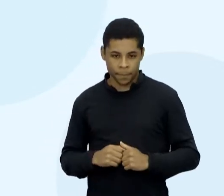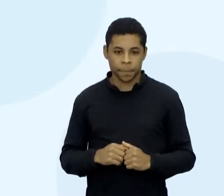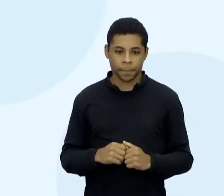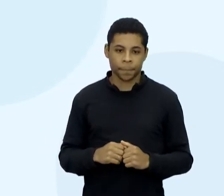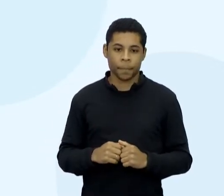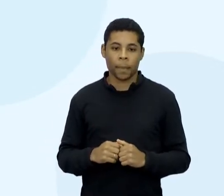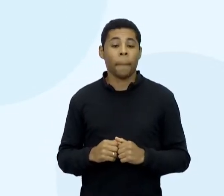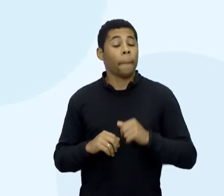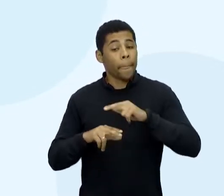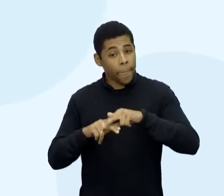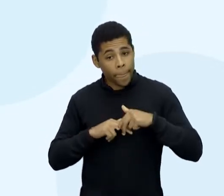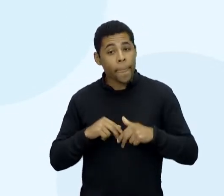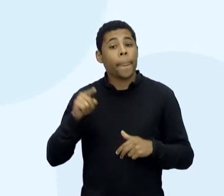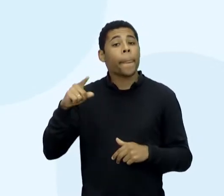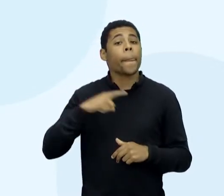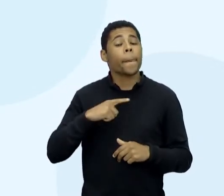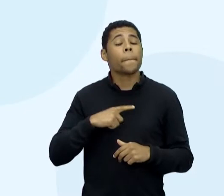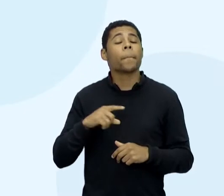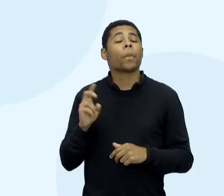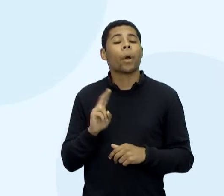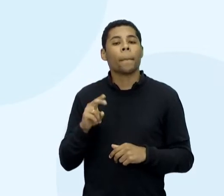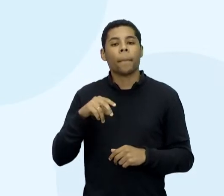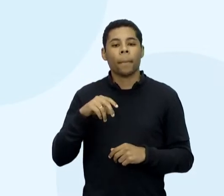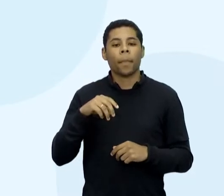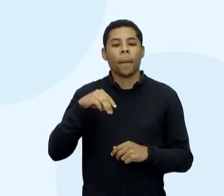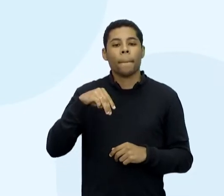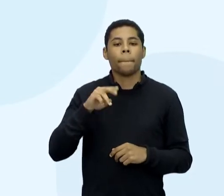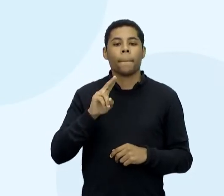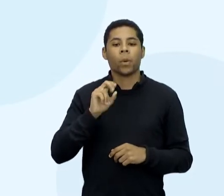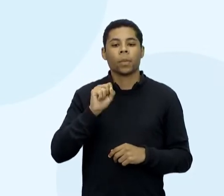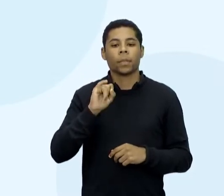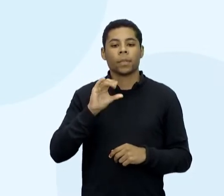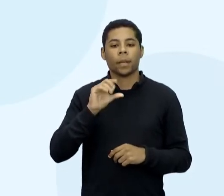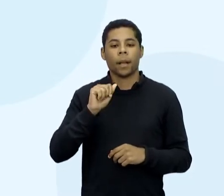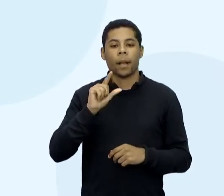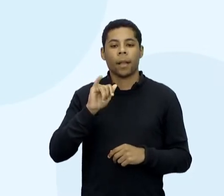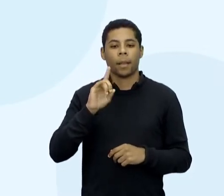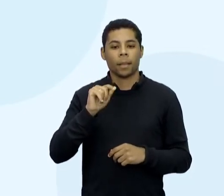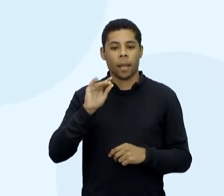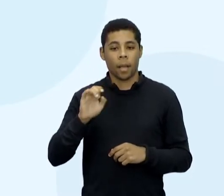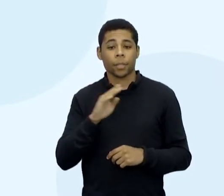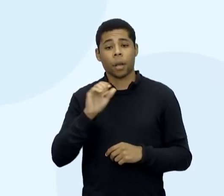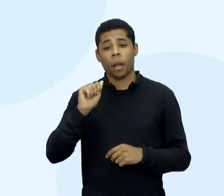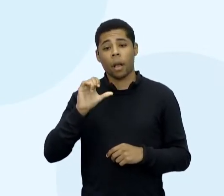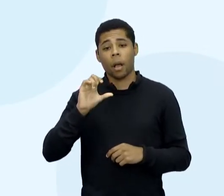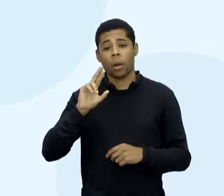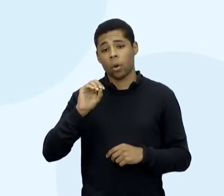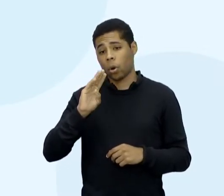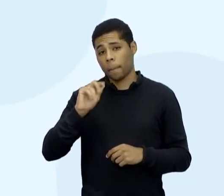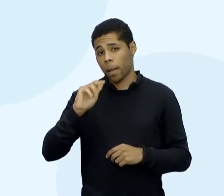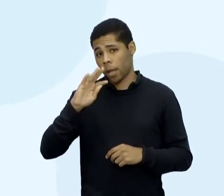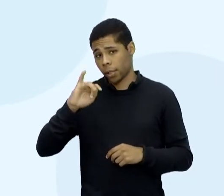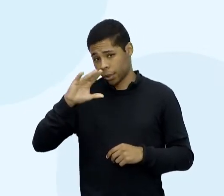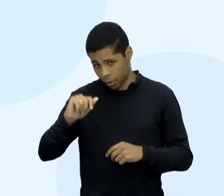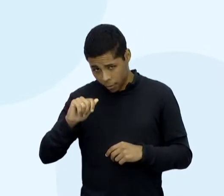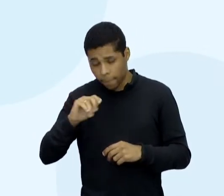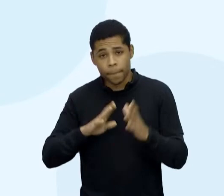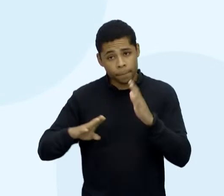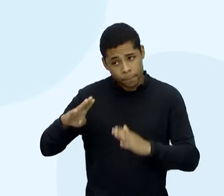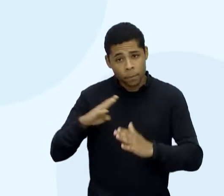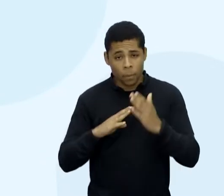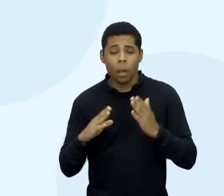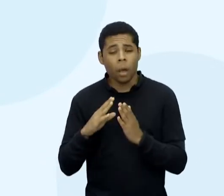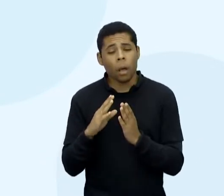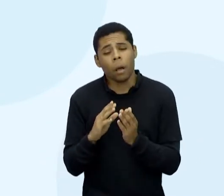então, que ela é uma espécie de musicalidade acrobática também. Isso só enriquece